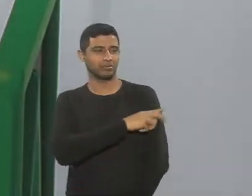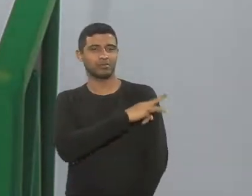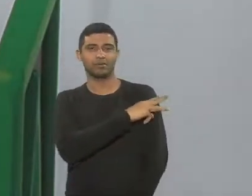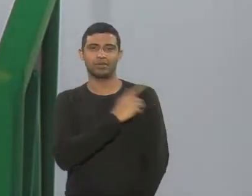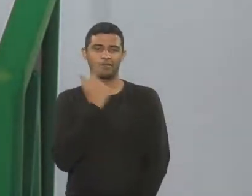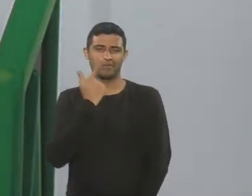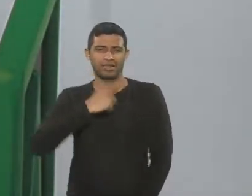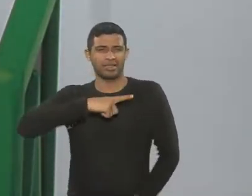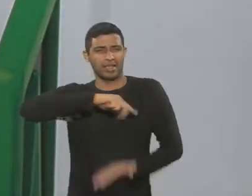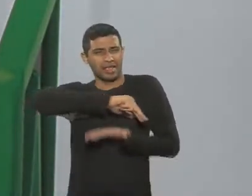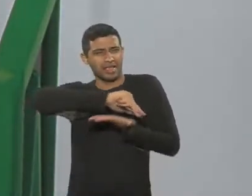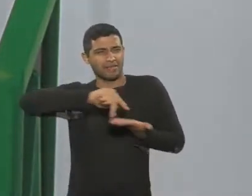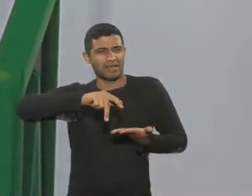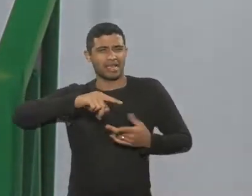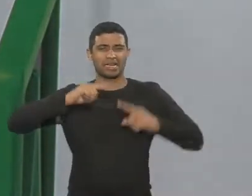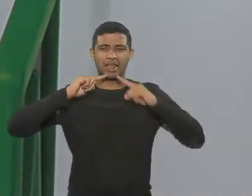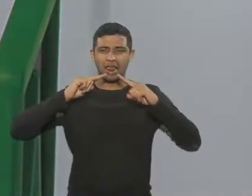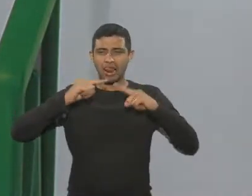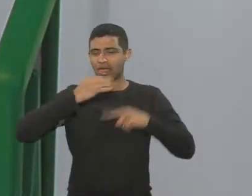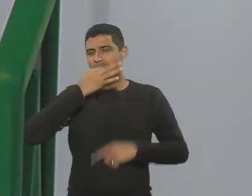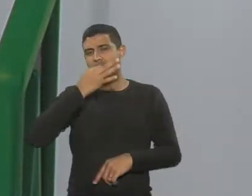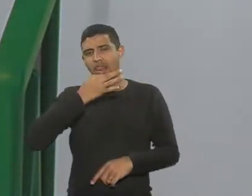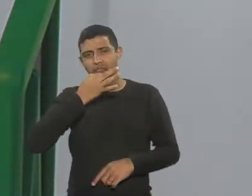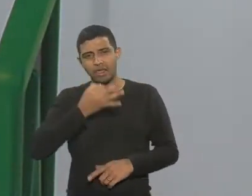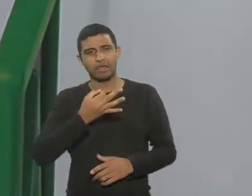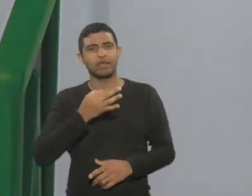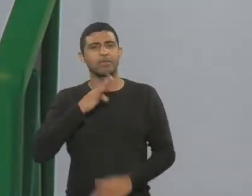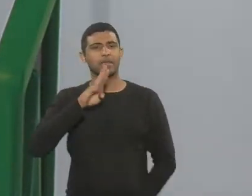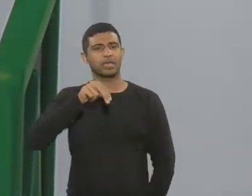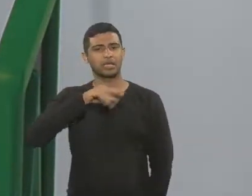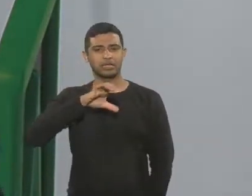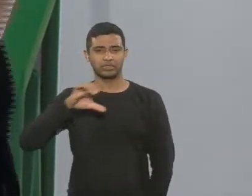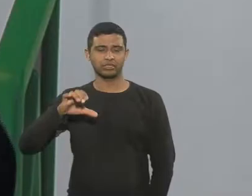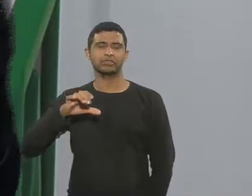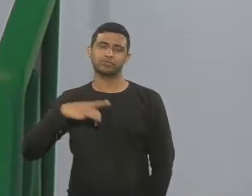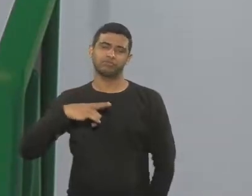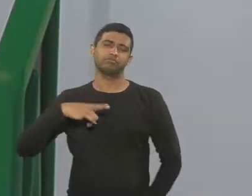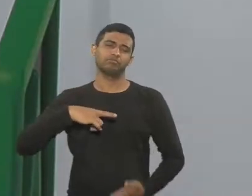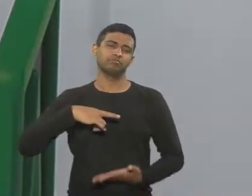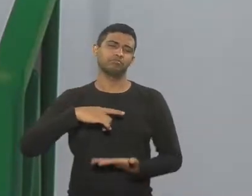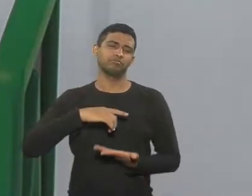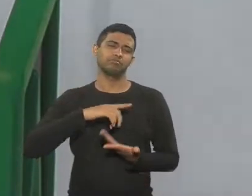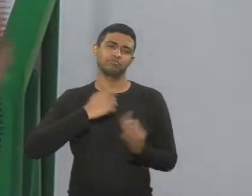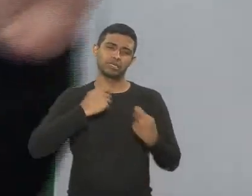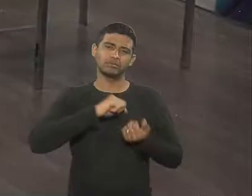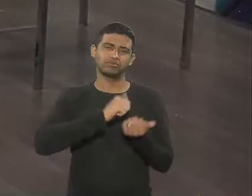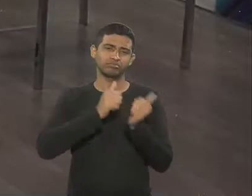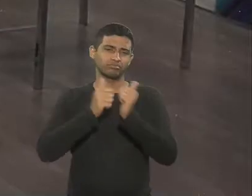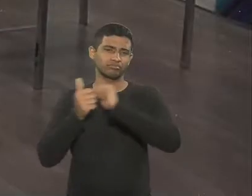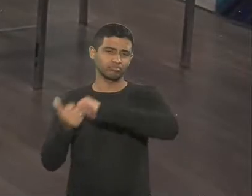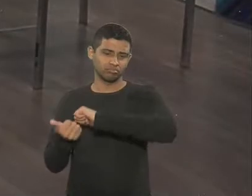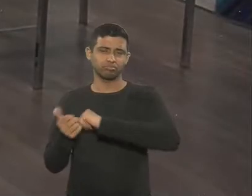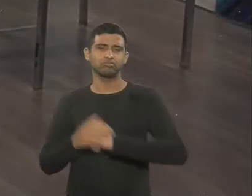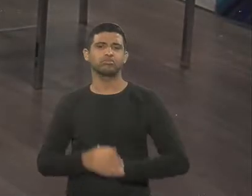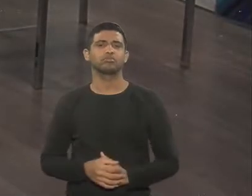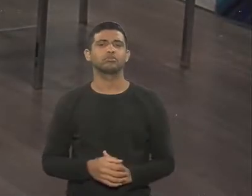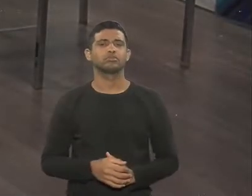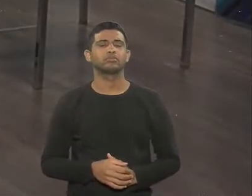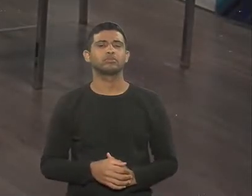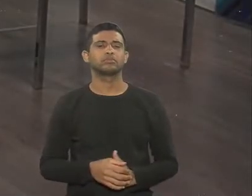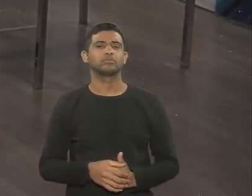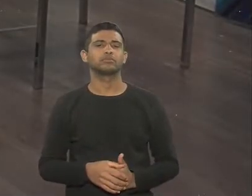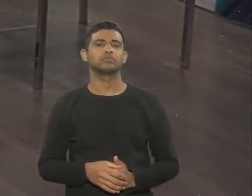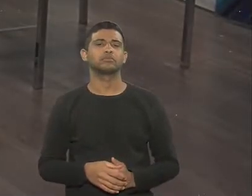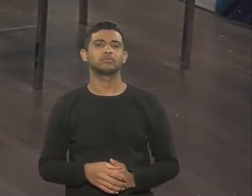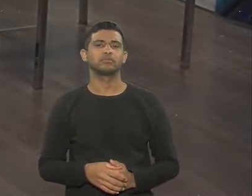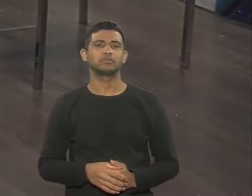acho que existem várias críticas que você tem que fazer à BNCC, eu acho que tem algumas adequações, a Base Nacional Curricular